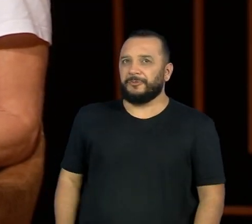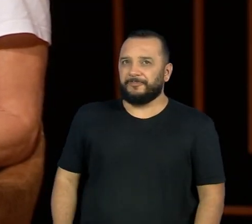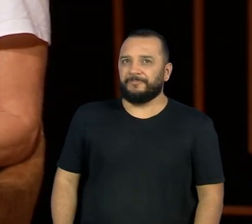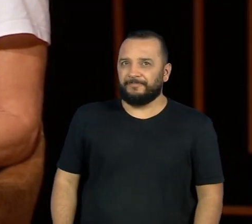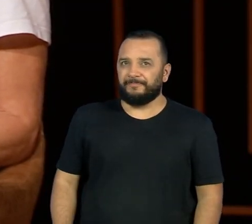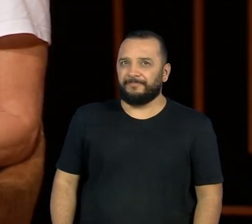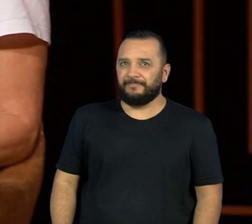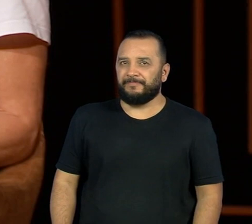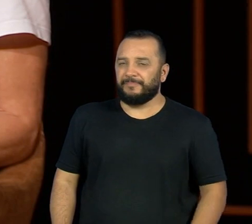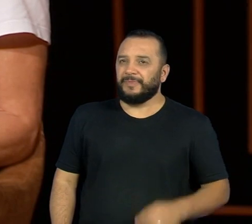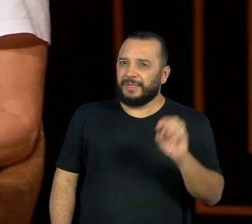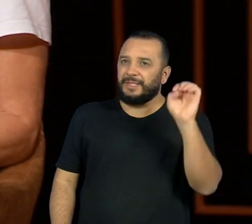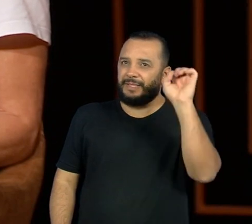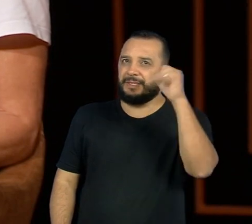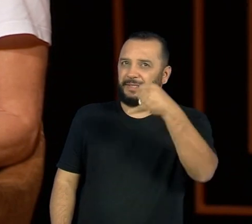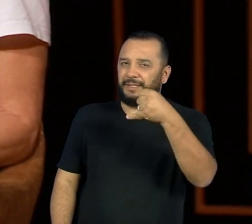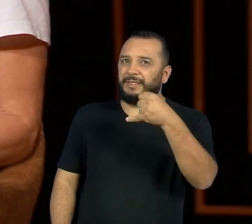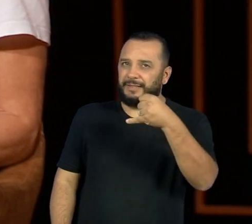Sim,